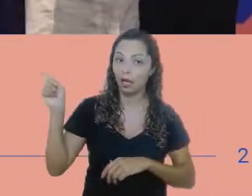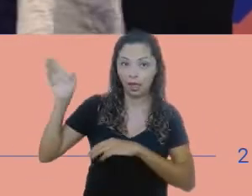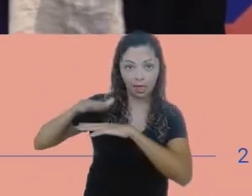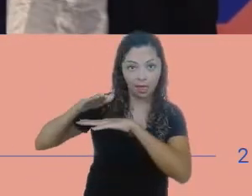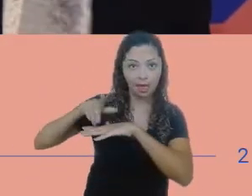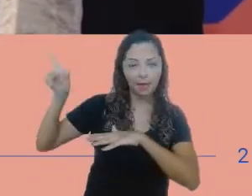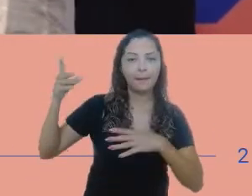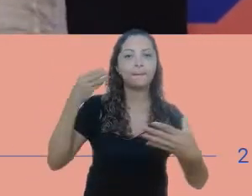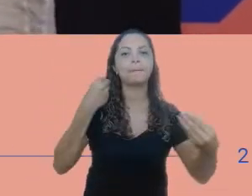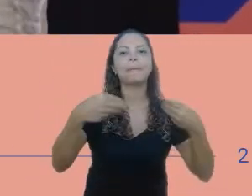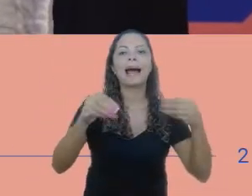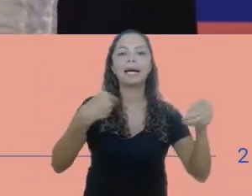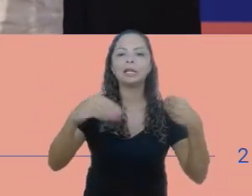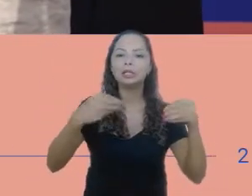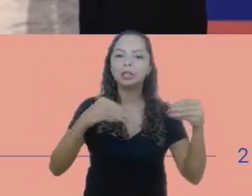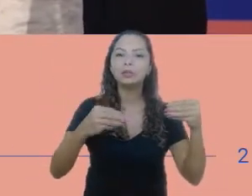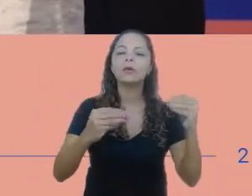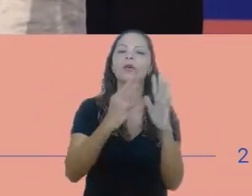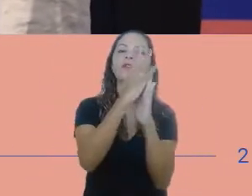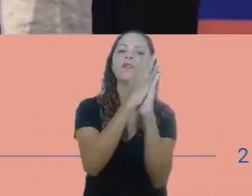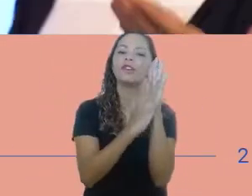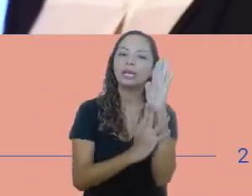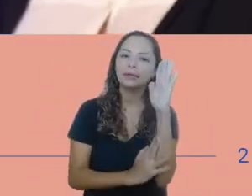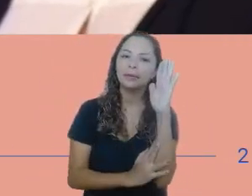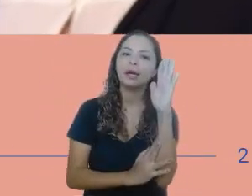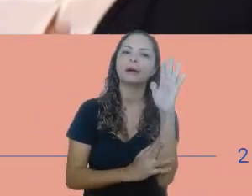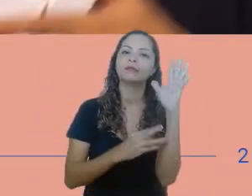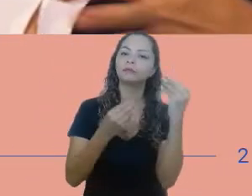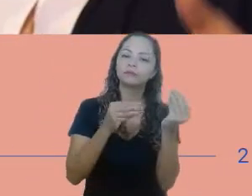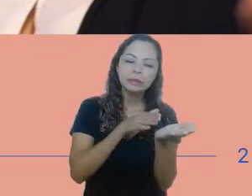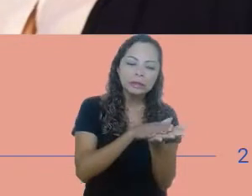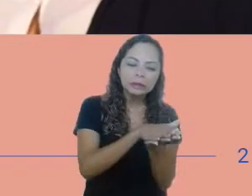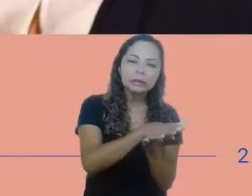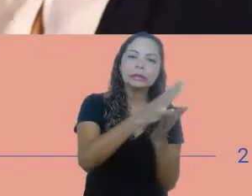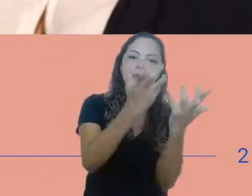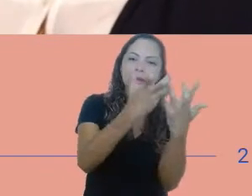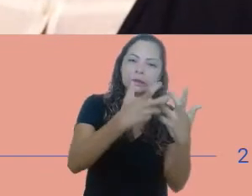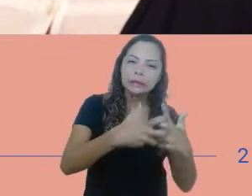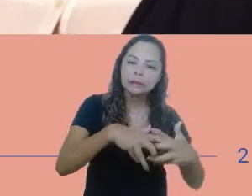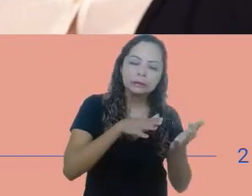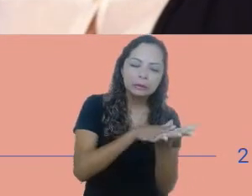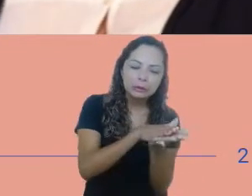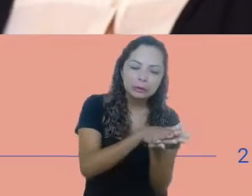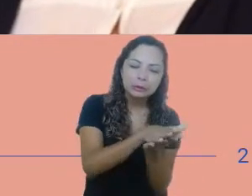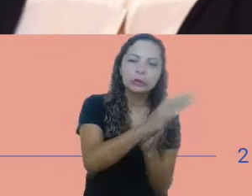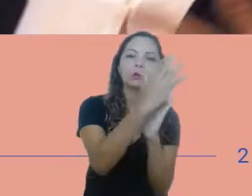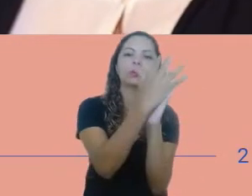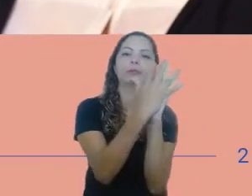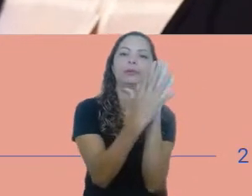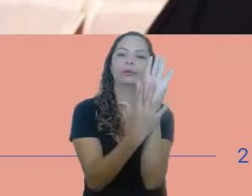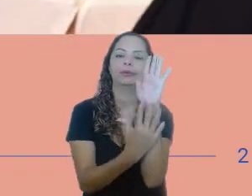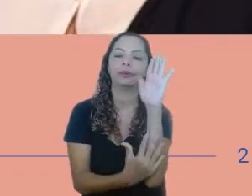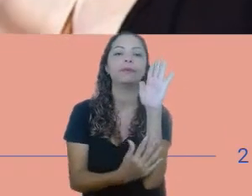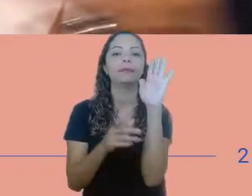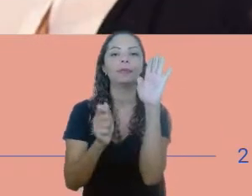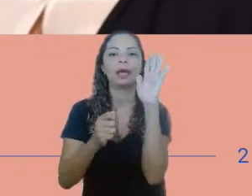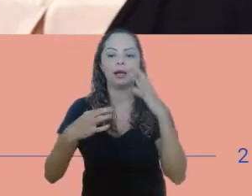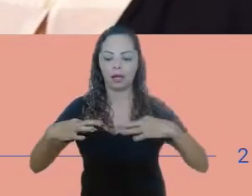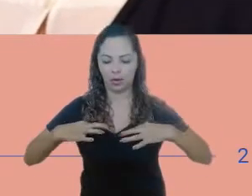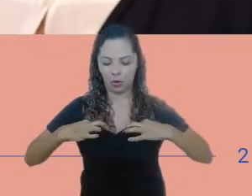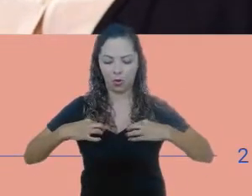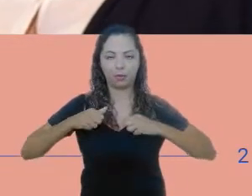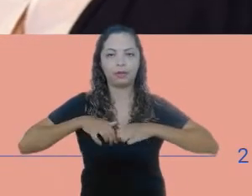produção de roupas e ele pesquisando descobriu que um grande problema que a gente tem no meio ambiente